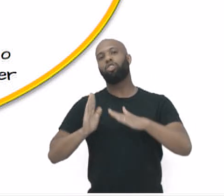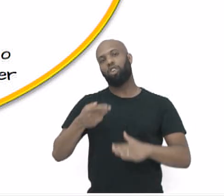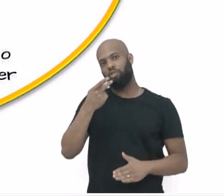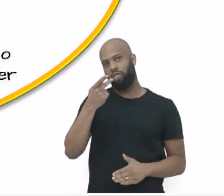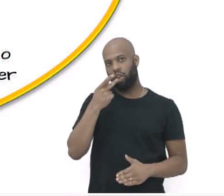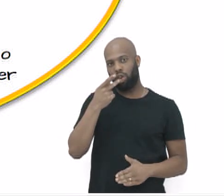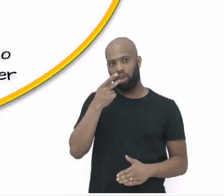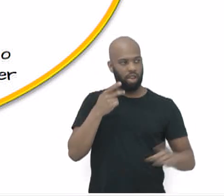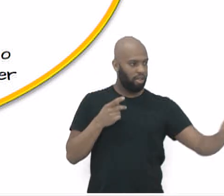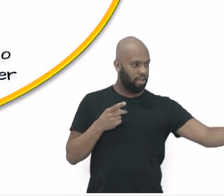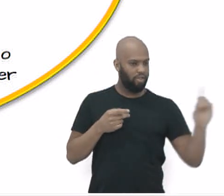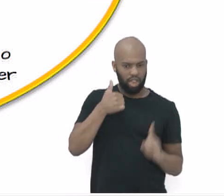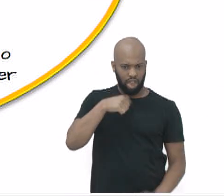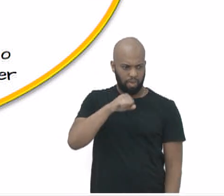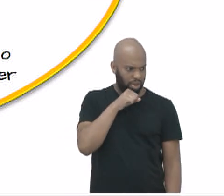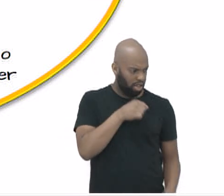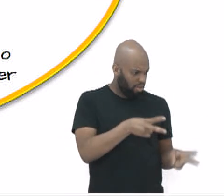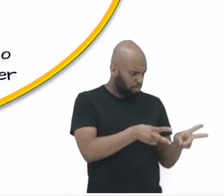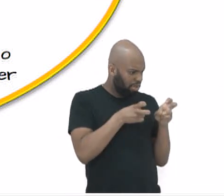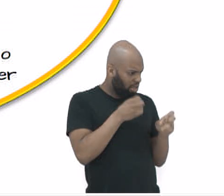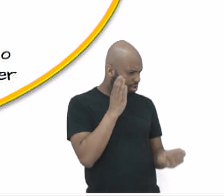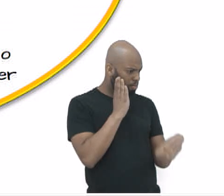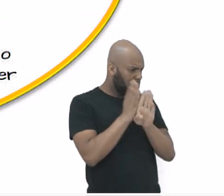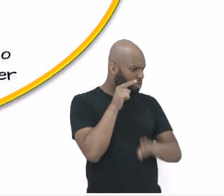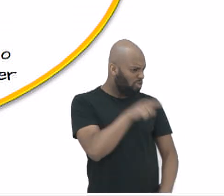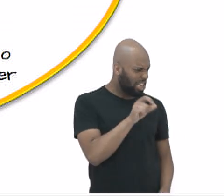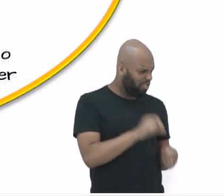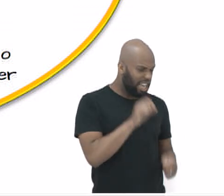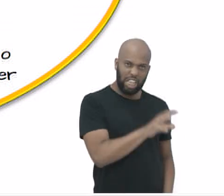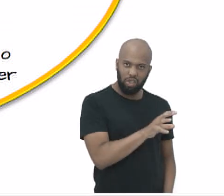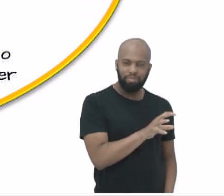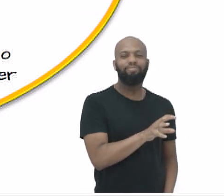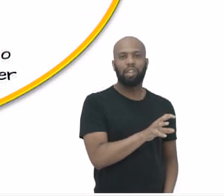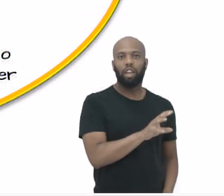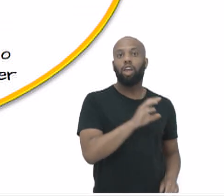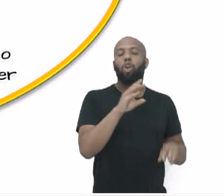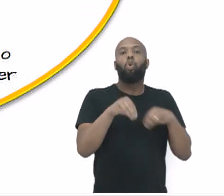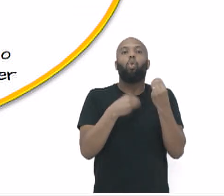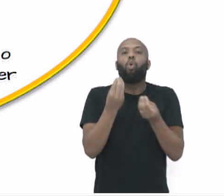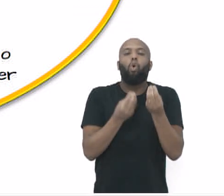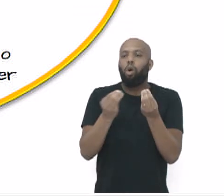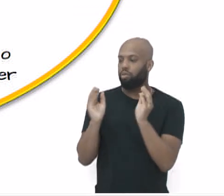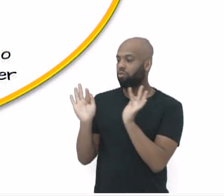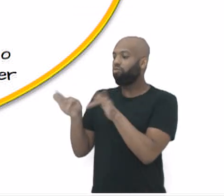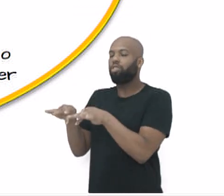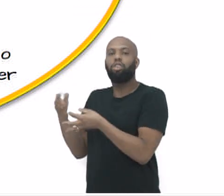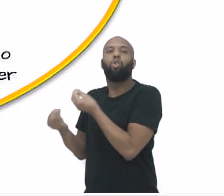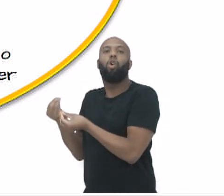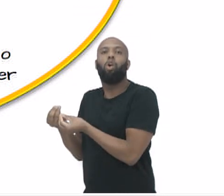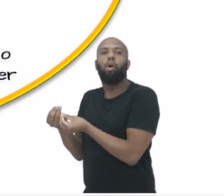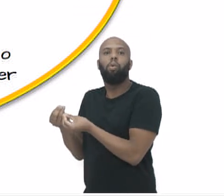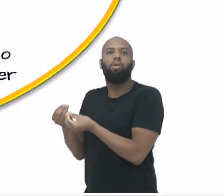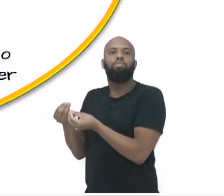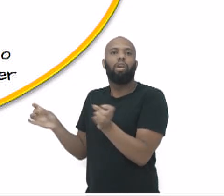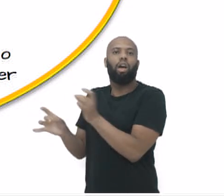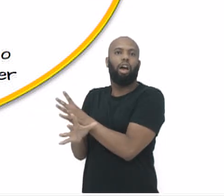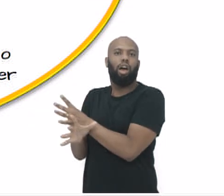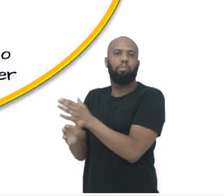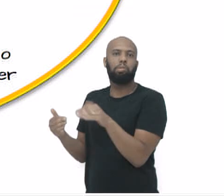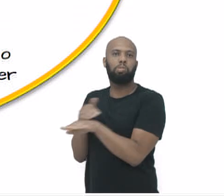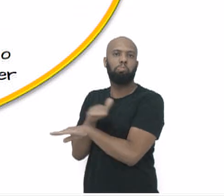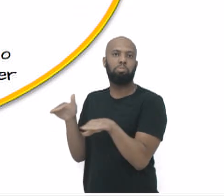desagradável. Ok. Agora a gente vai fazer um quiz. O quiz eu quero que você leia e